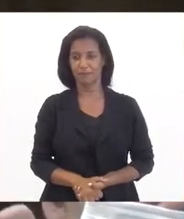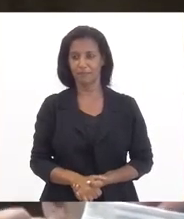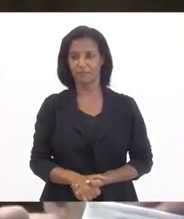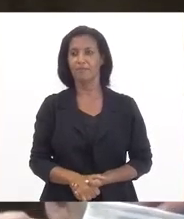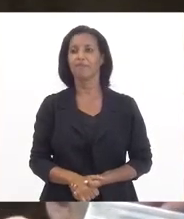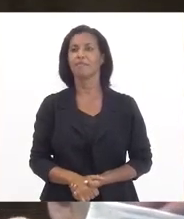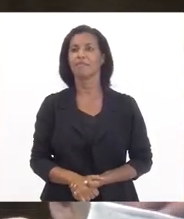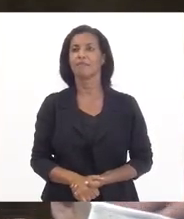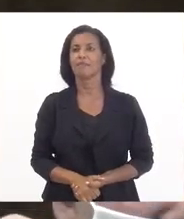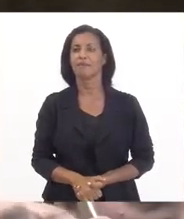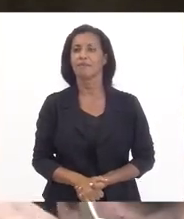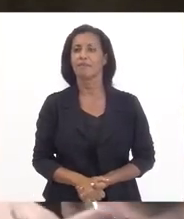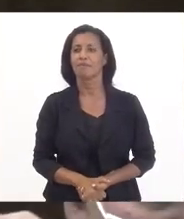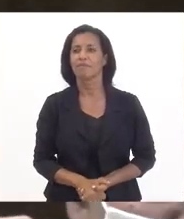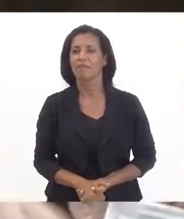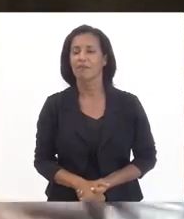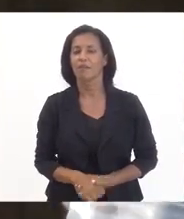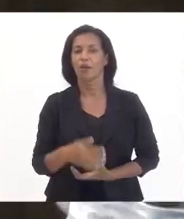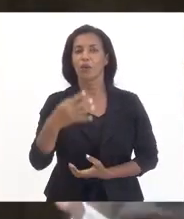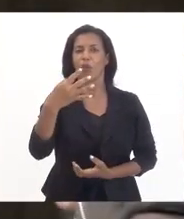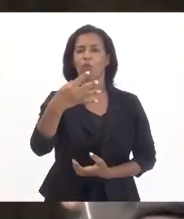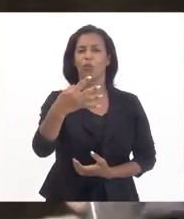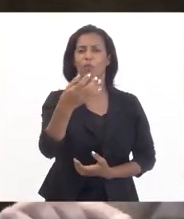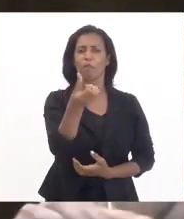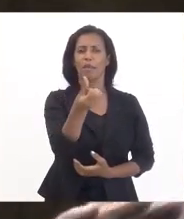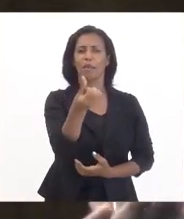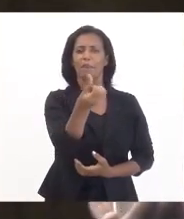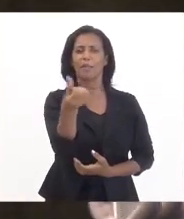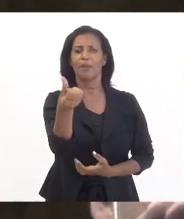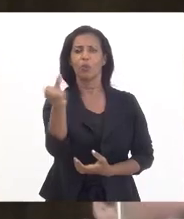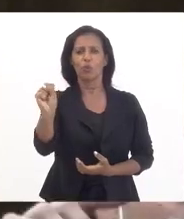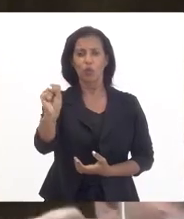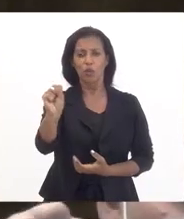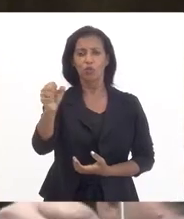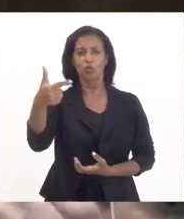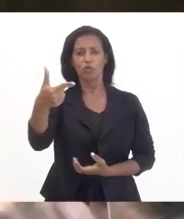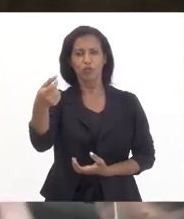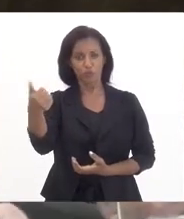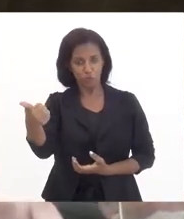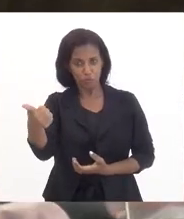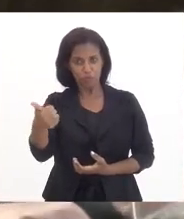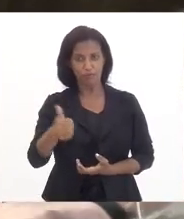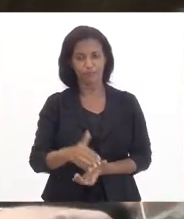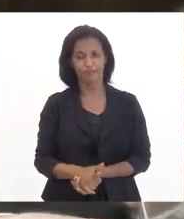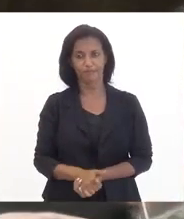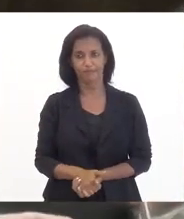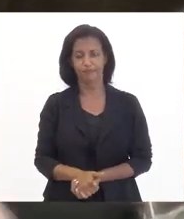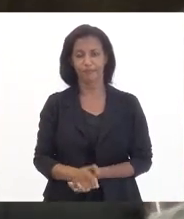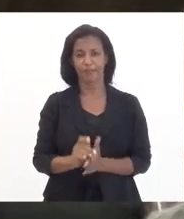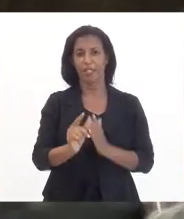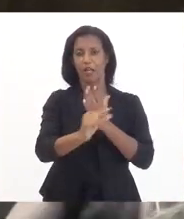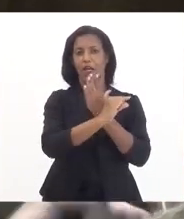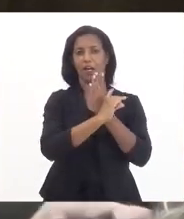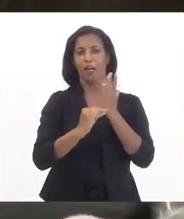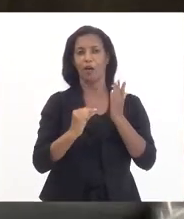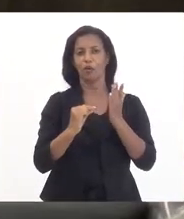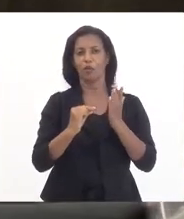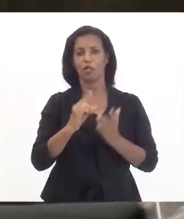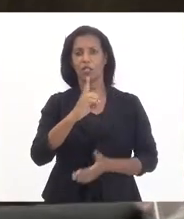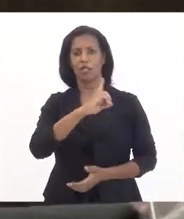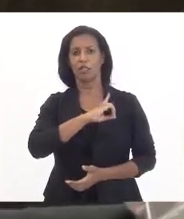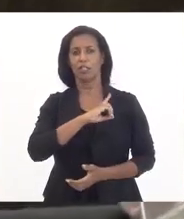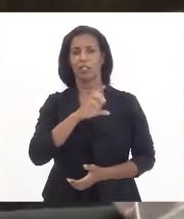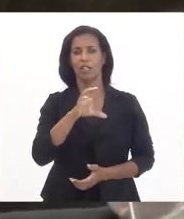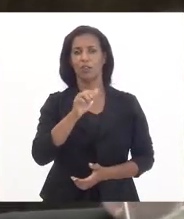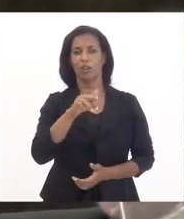deixa eu um número aqui. O 4668 de 2021, de autoria dos deputados, delegado Carlos